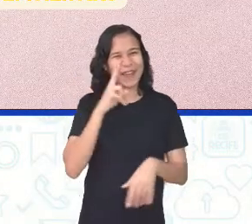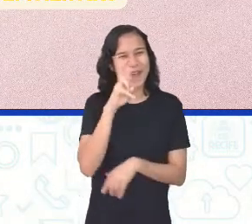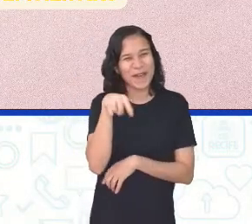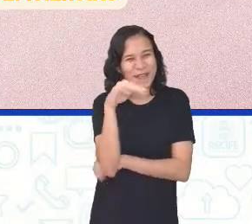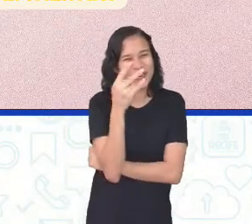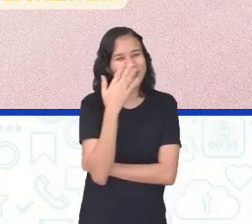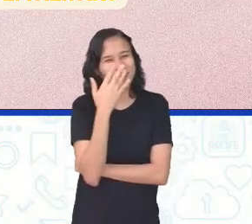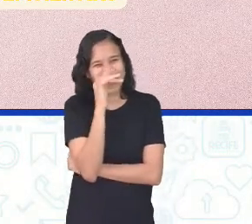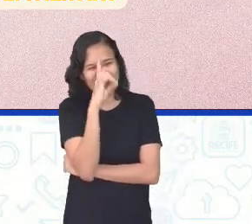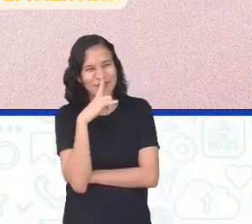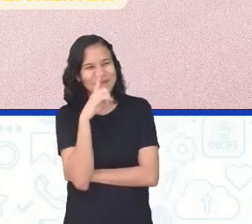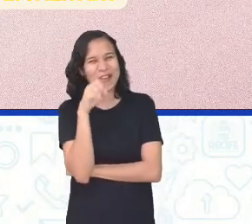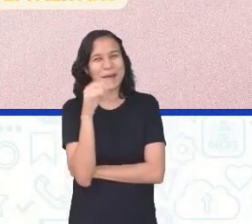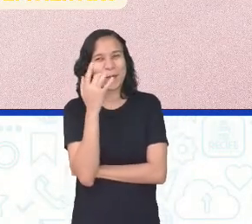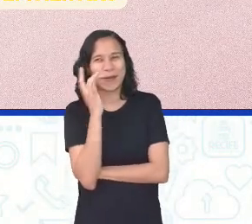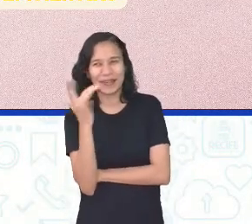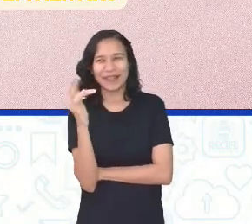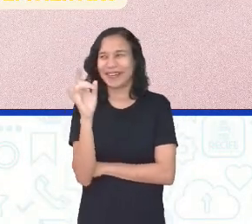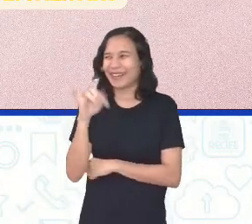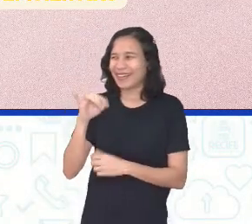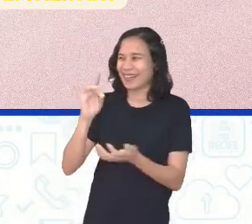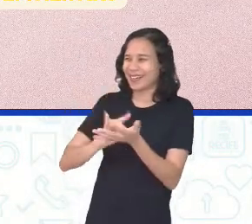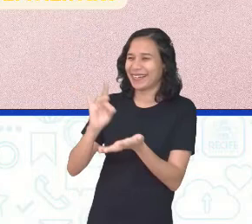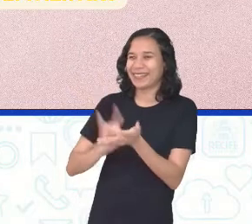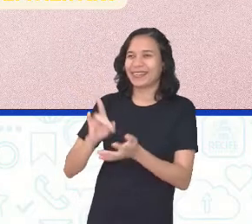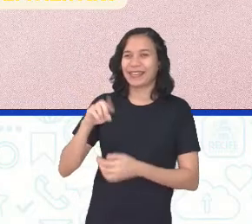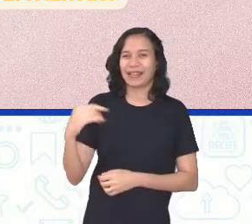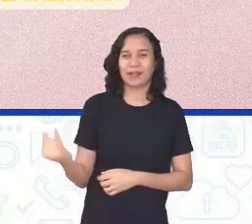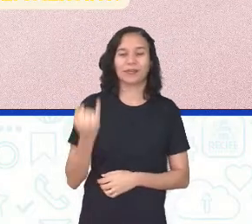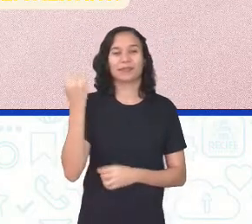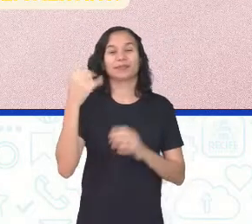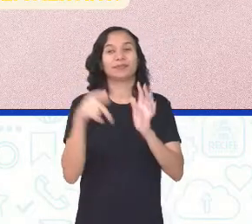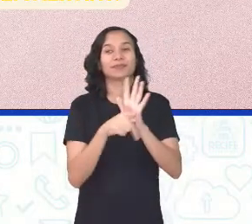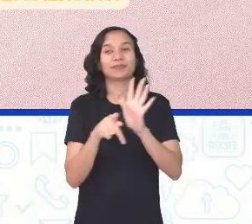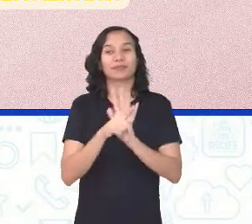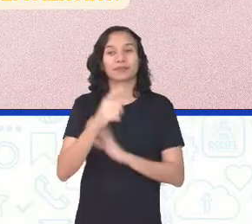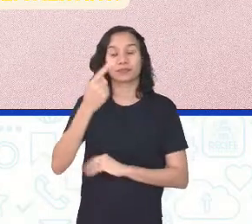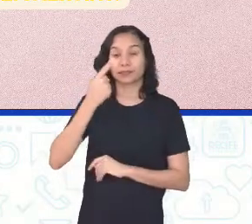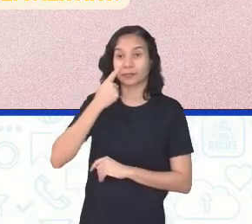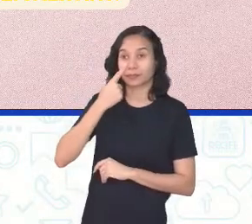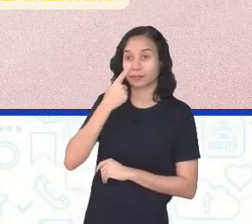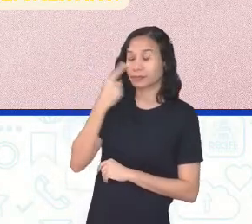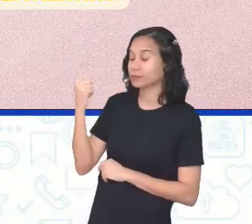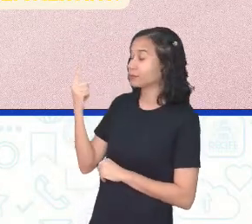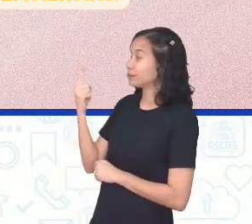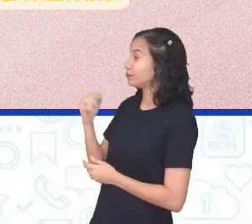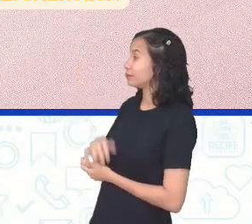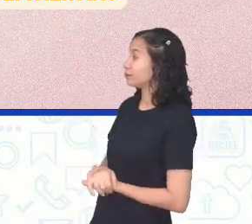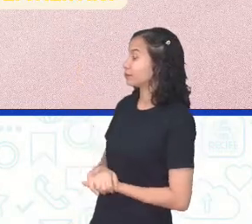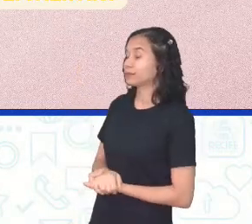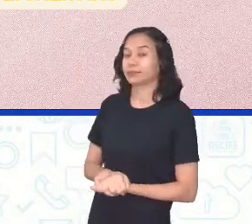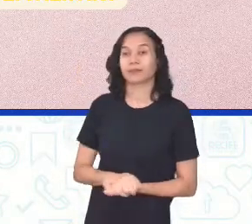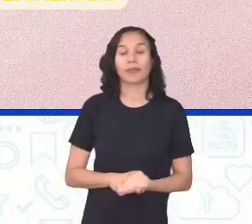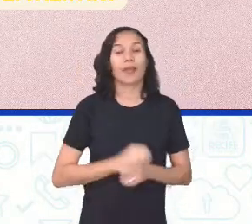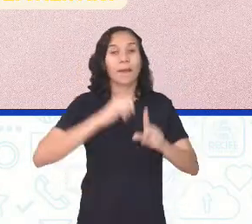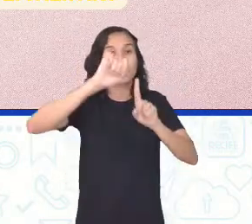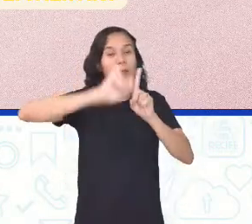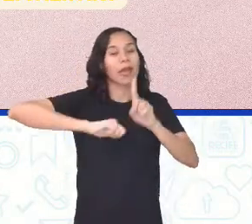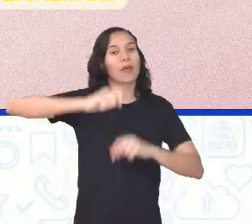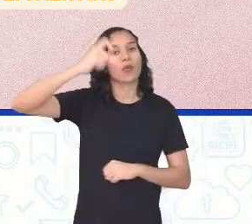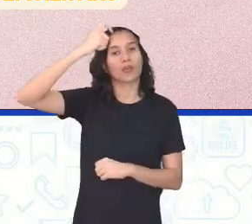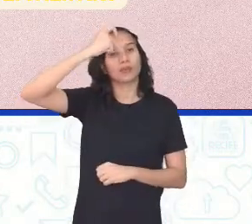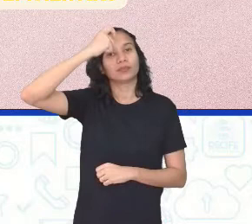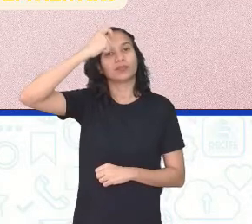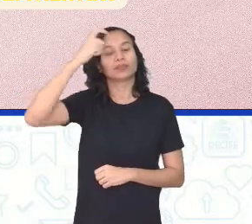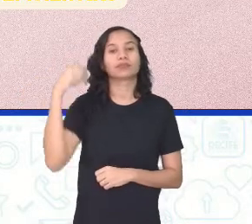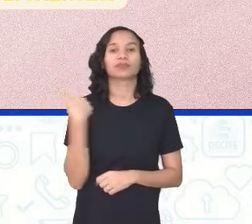aqui o amarelo, mas é o dourado, não é verdade? Quem fala da importância, é verdade. E temos um mês de conscientização